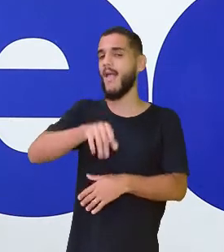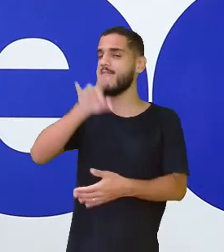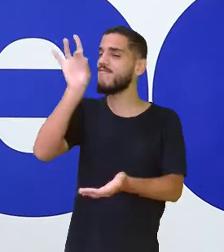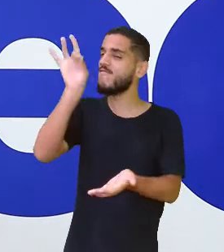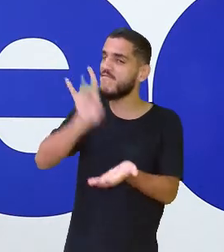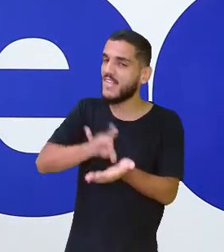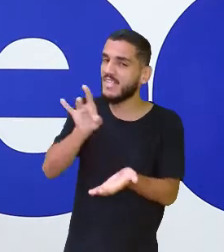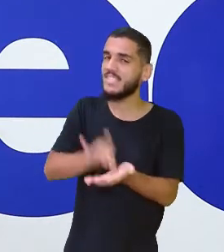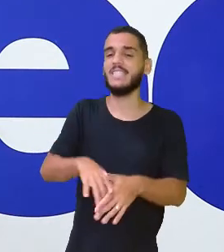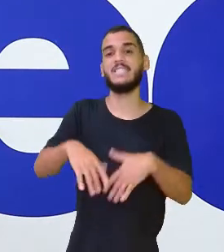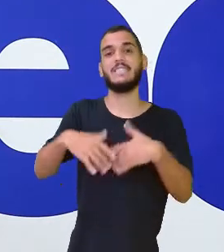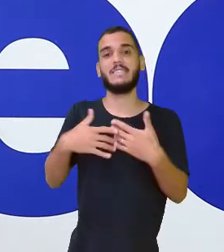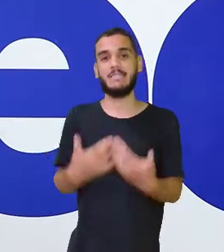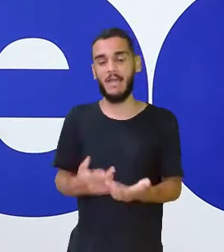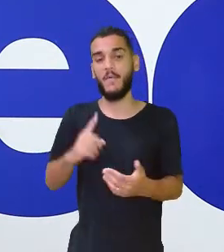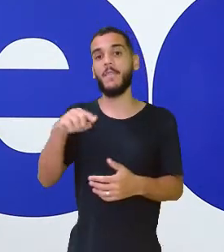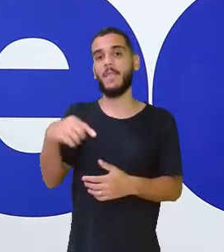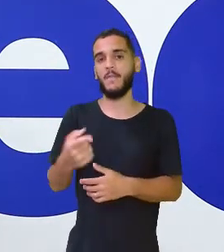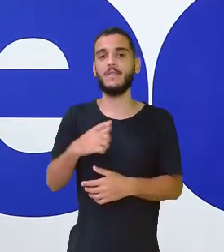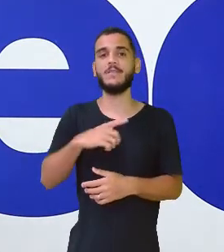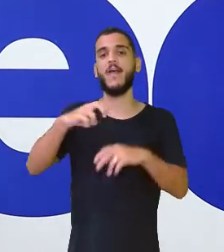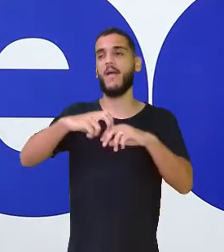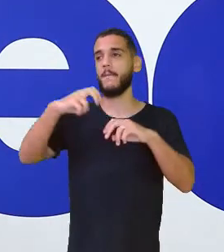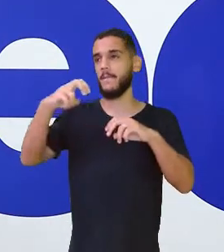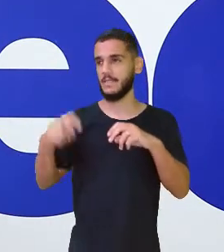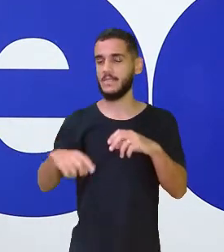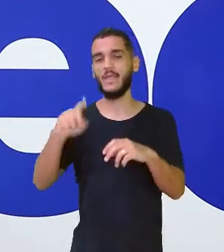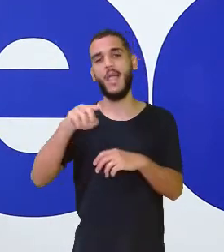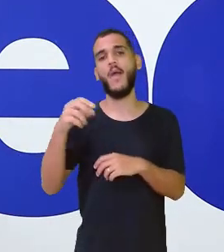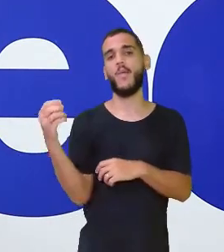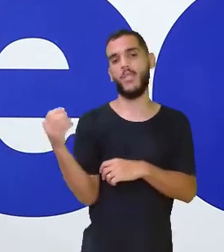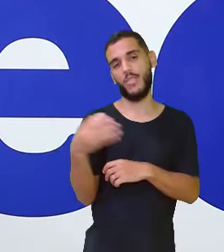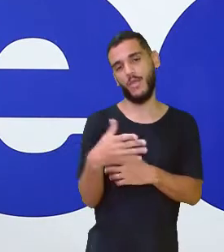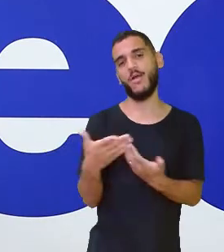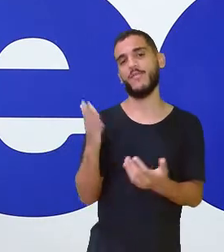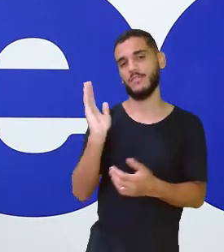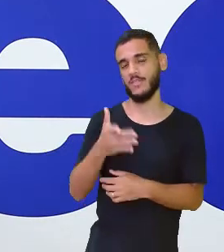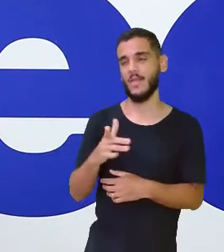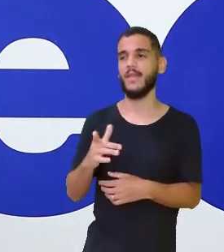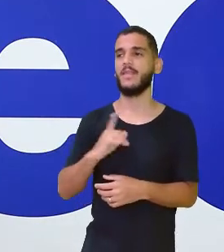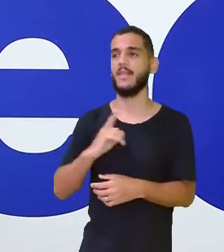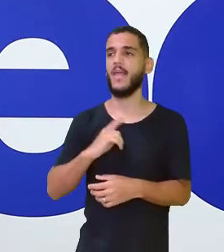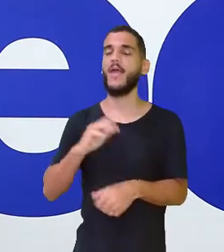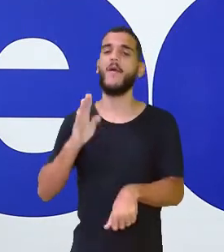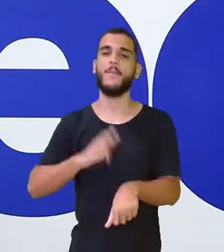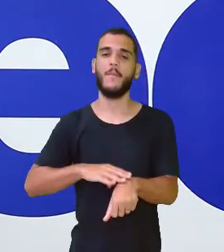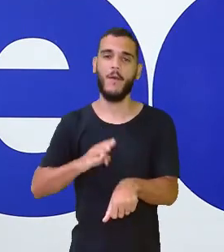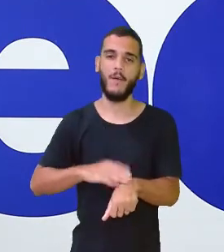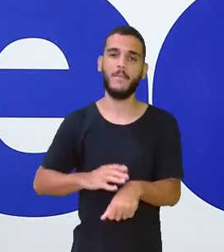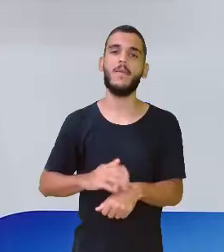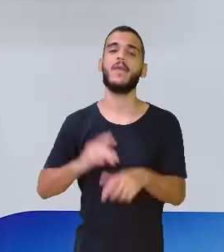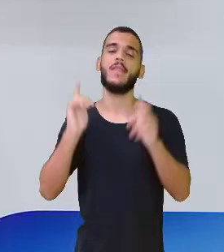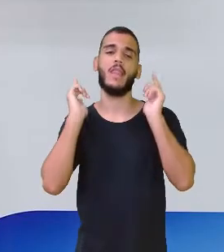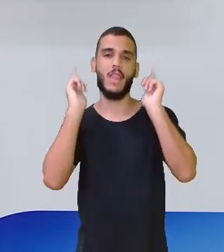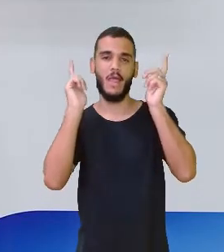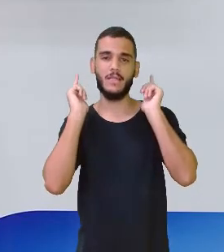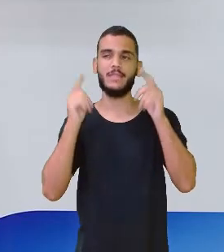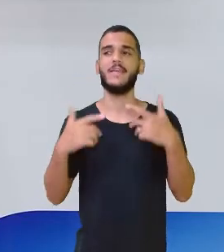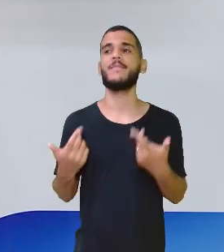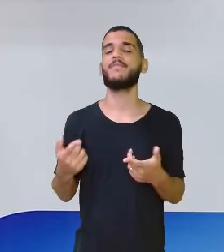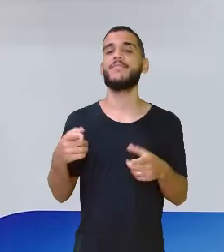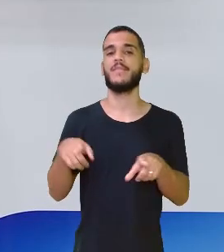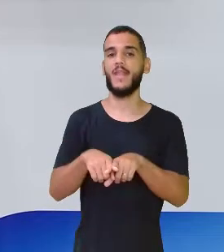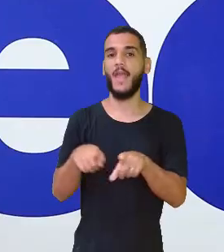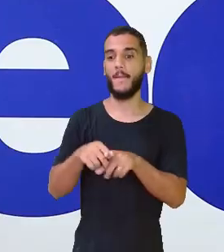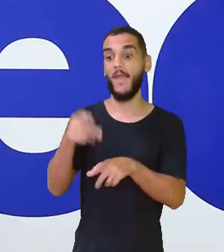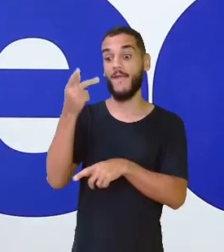mesmo. E depois a gente viu a piscina, que é uma questão mais atual, claro, teve um momento de lazer. No quarto da Casa Grande.